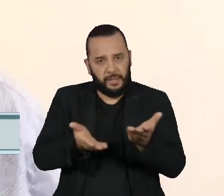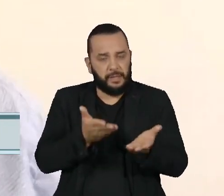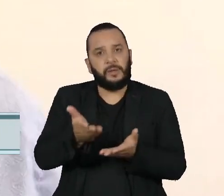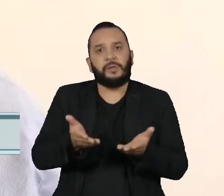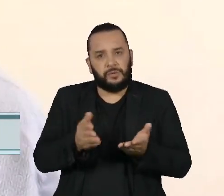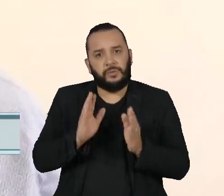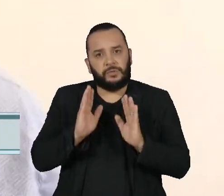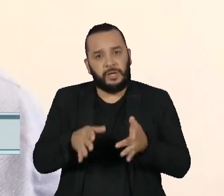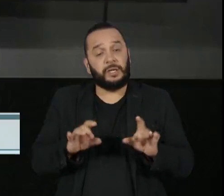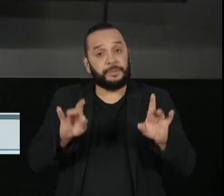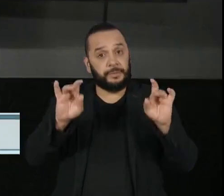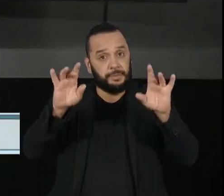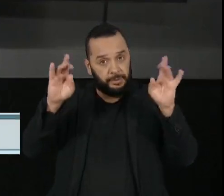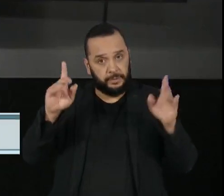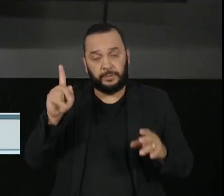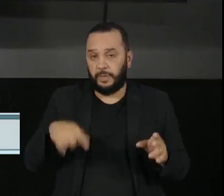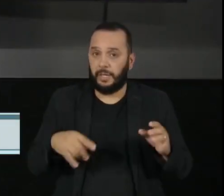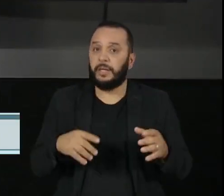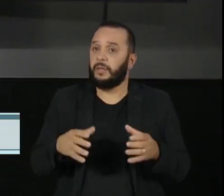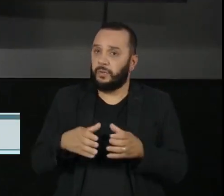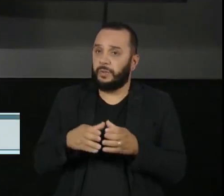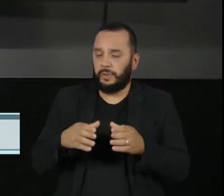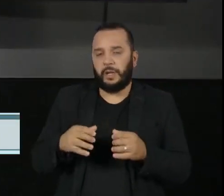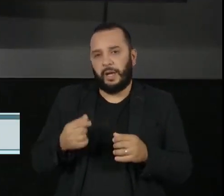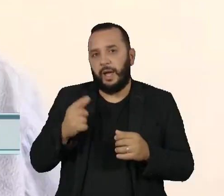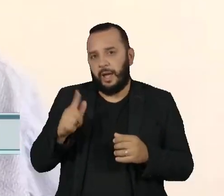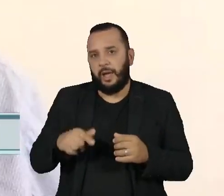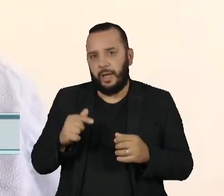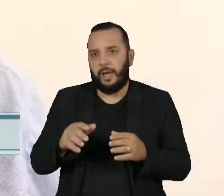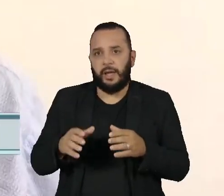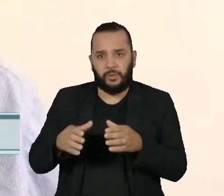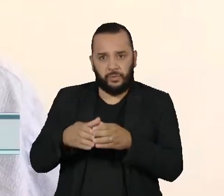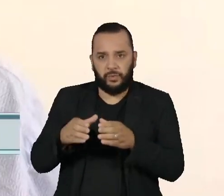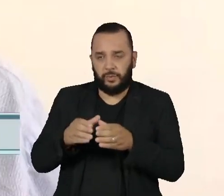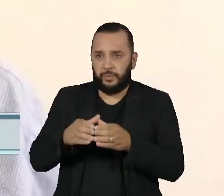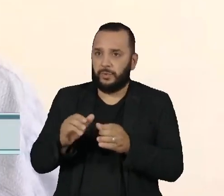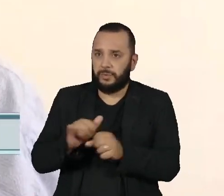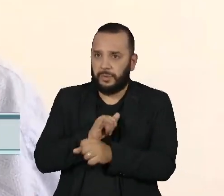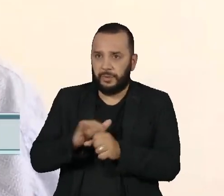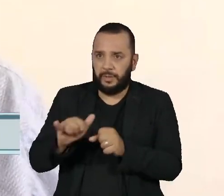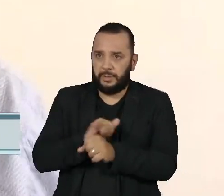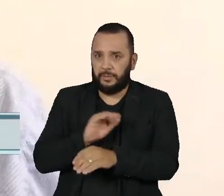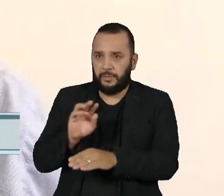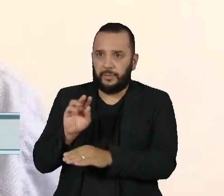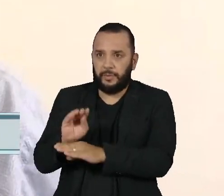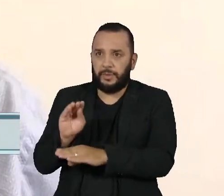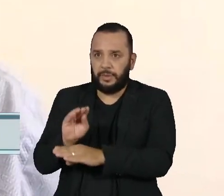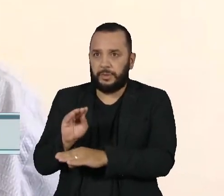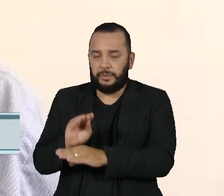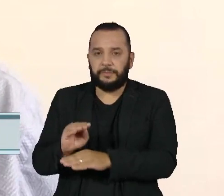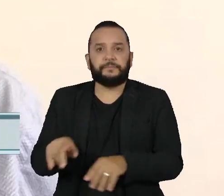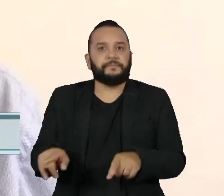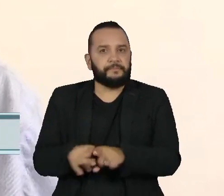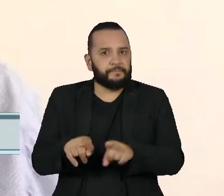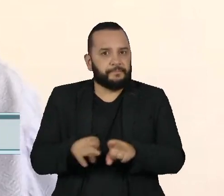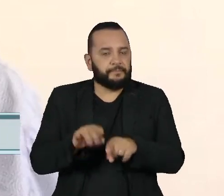Esse é um primeiro bloco de proteção. E o outro, o direito internacional humanitário,